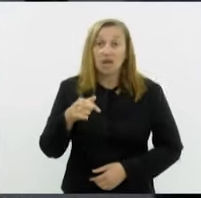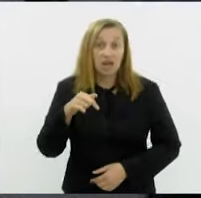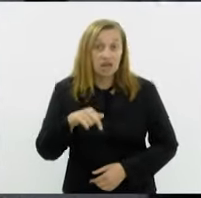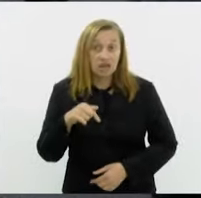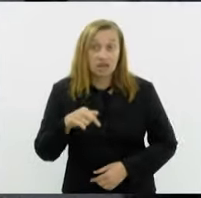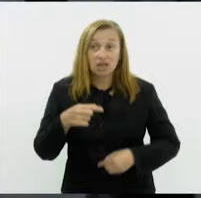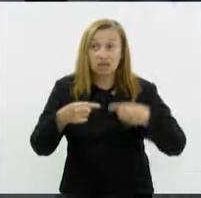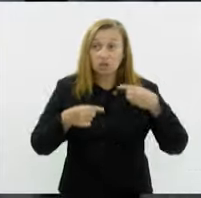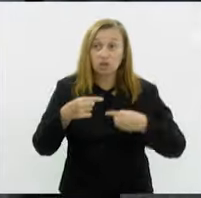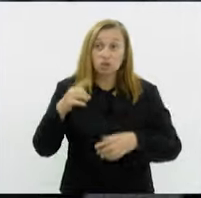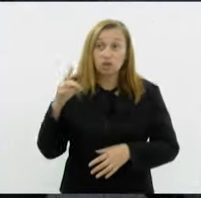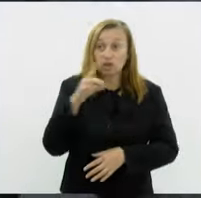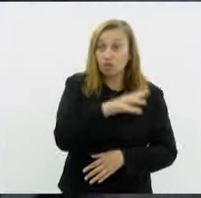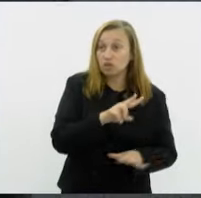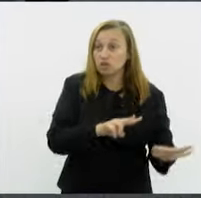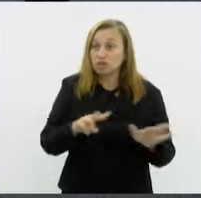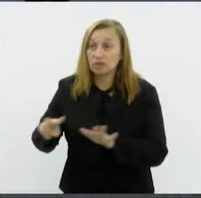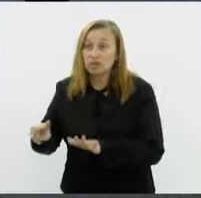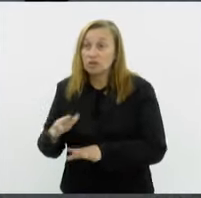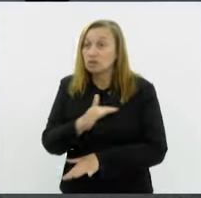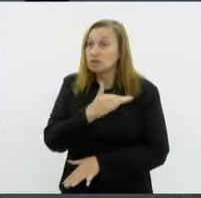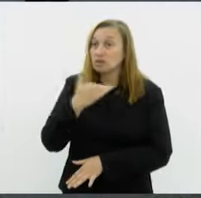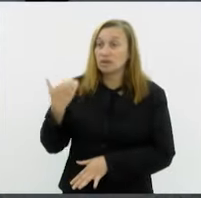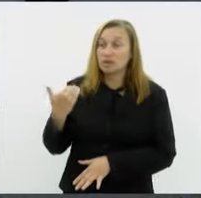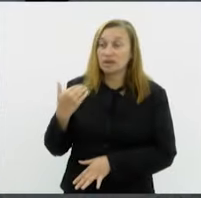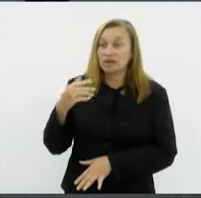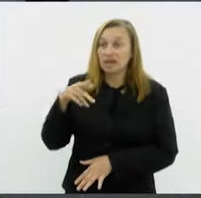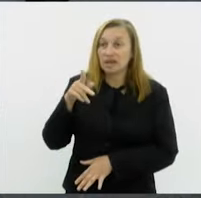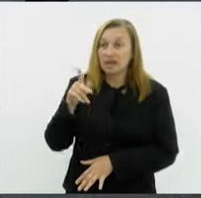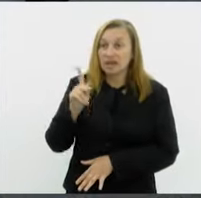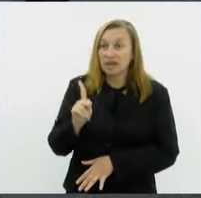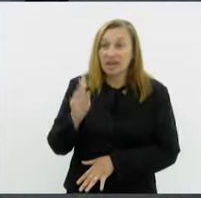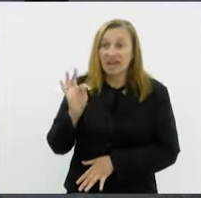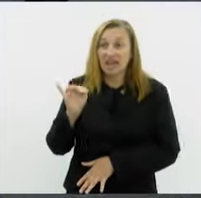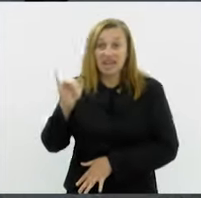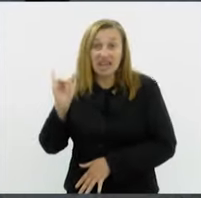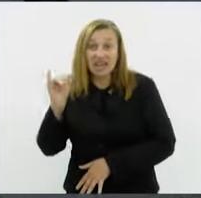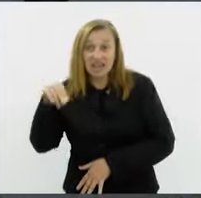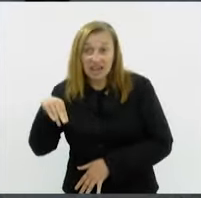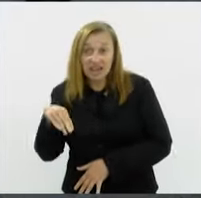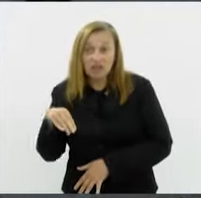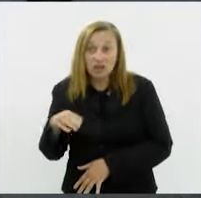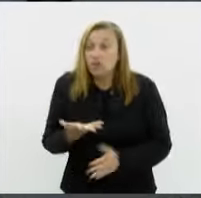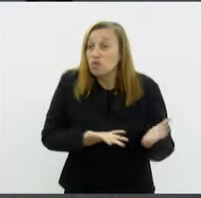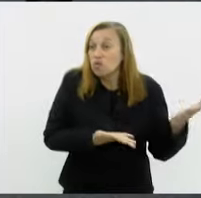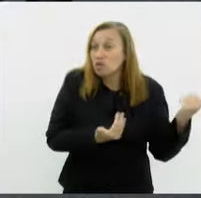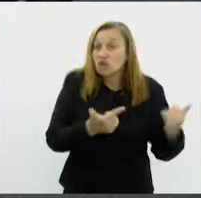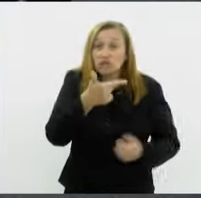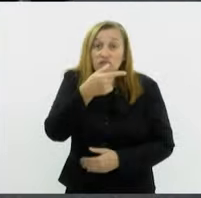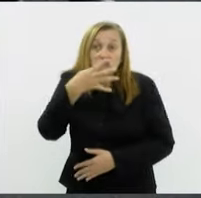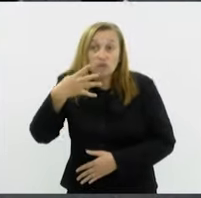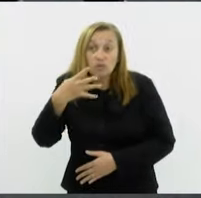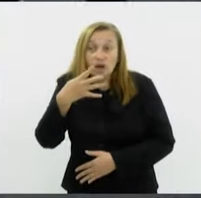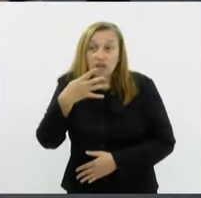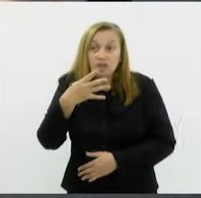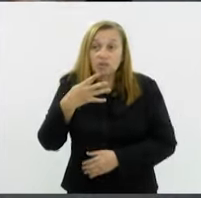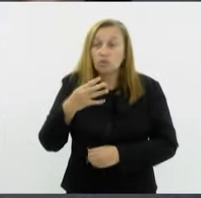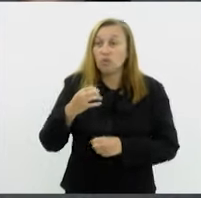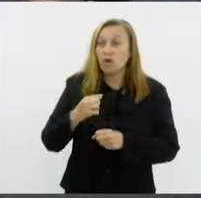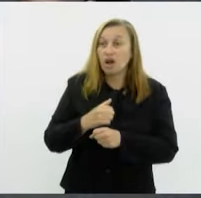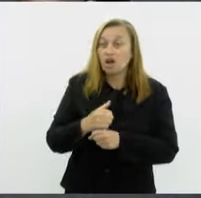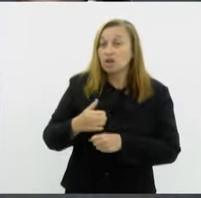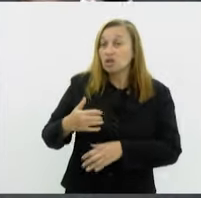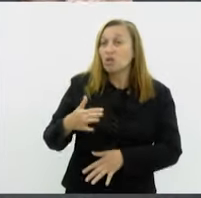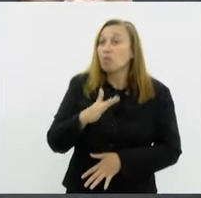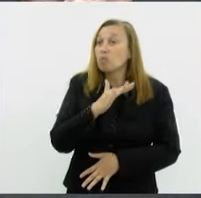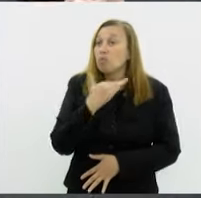debate, na última semana, sobre o assassinato de Kathleen Romeu, uma jovem de 24 anos, assassinada numa